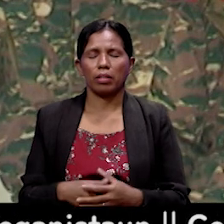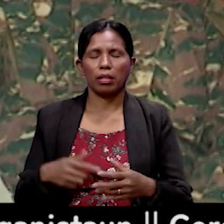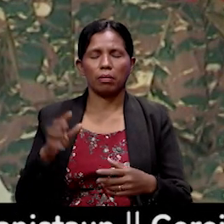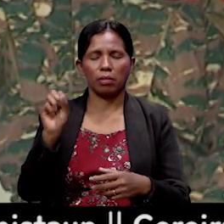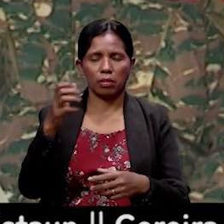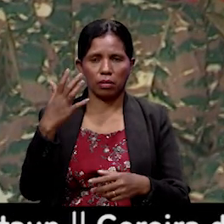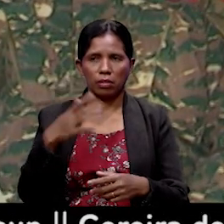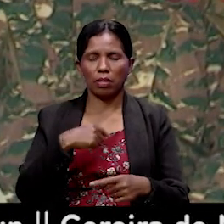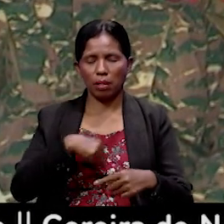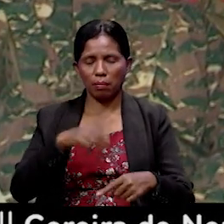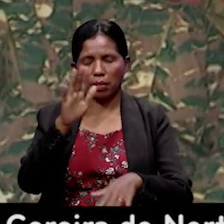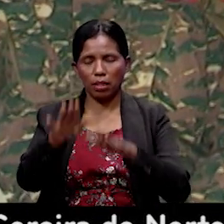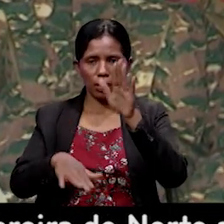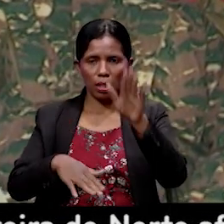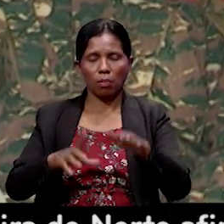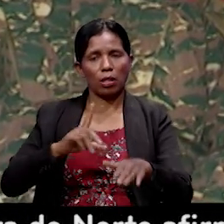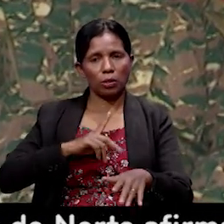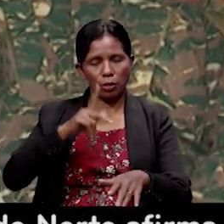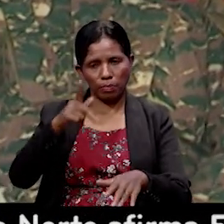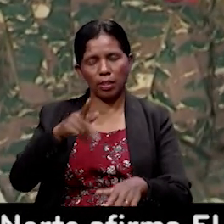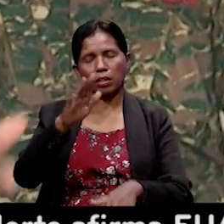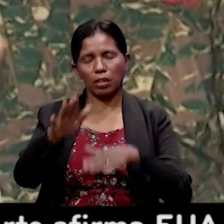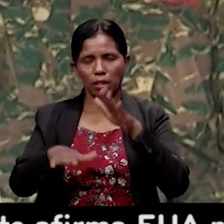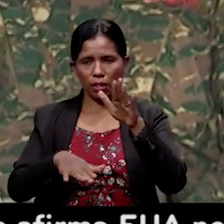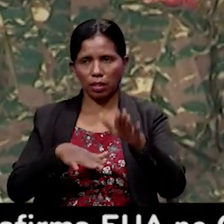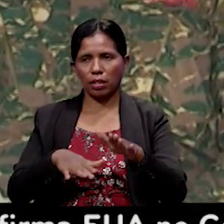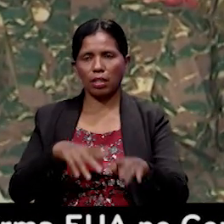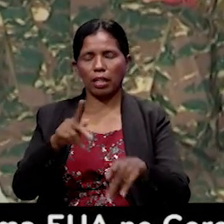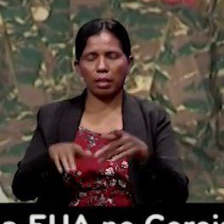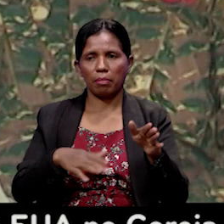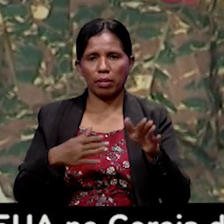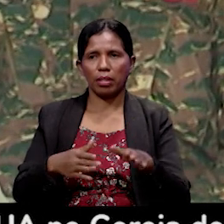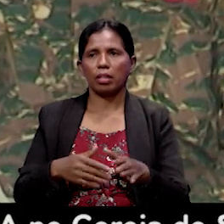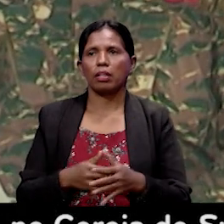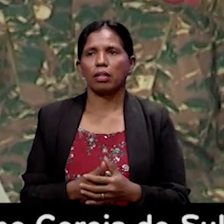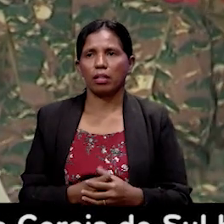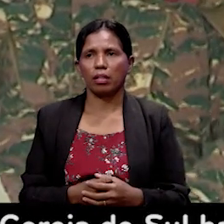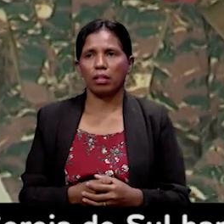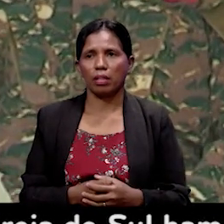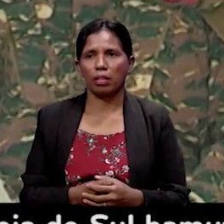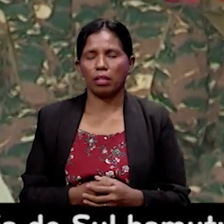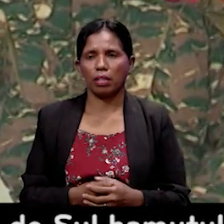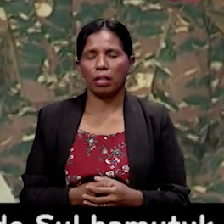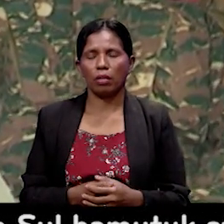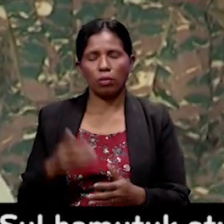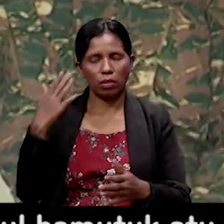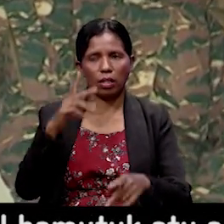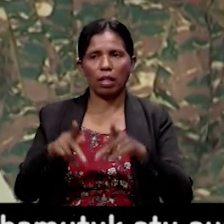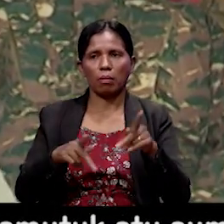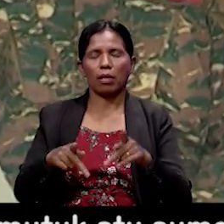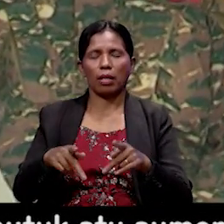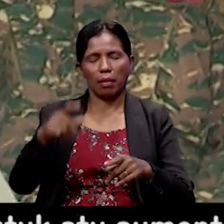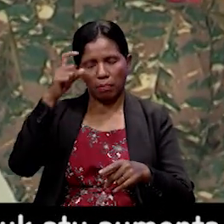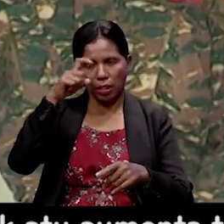Bavato Carabao, saudoso Fernando Souza, Emma Matene Guida, mas o Luc Fretilin ou Aneba, minha mas Fretilin,